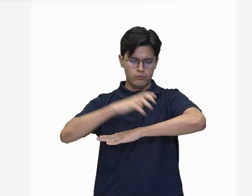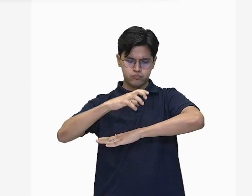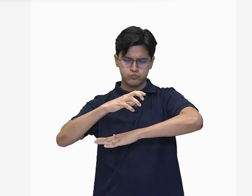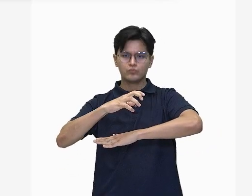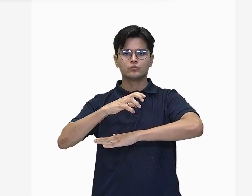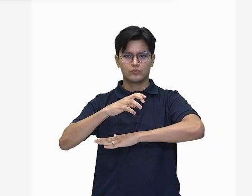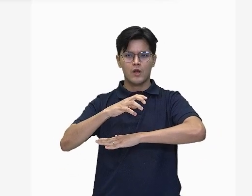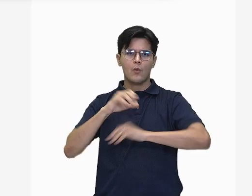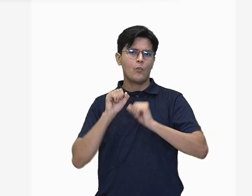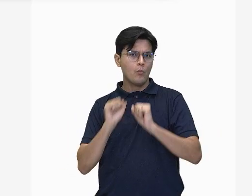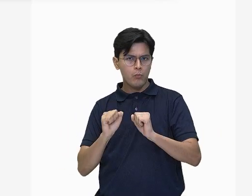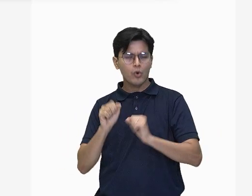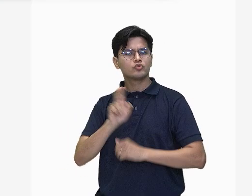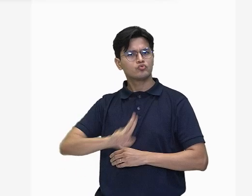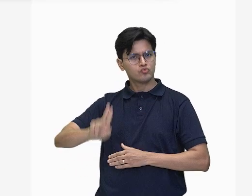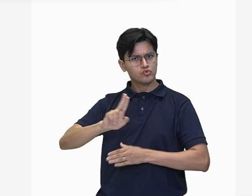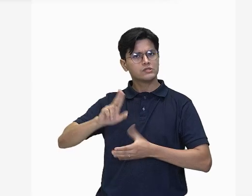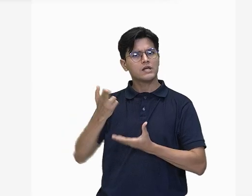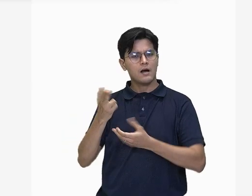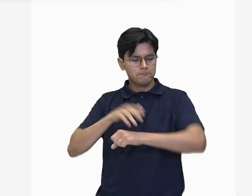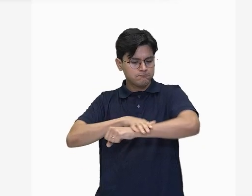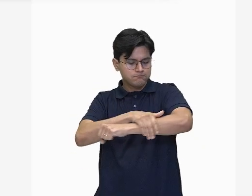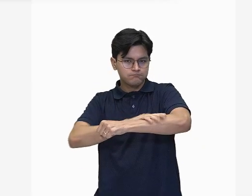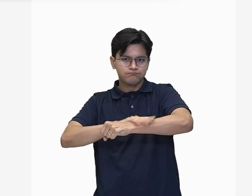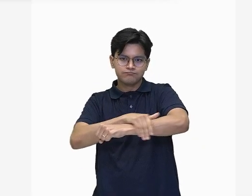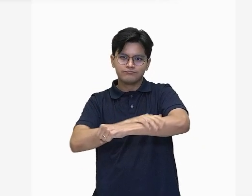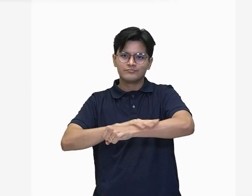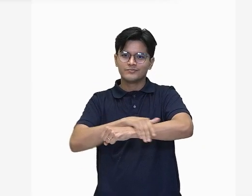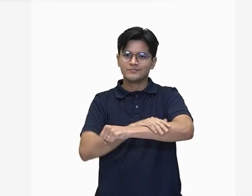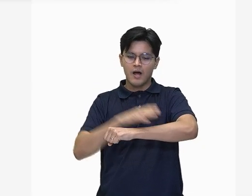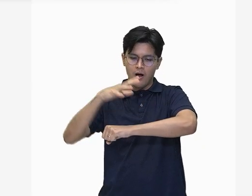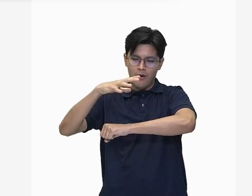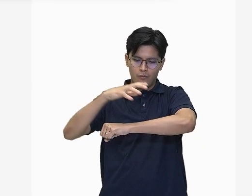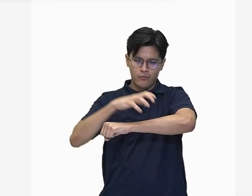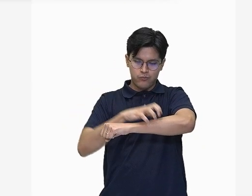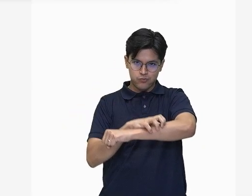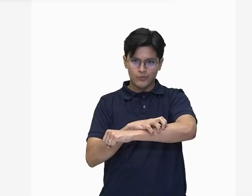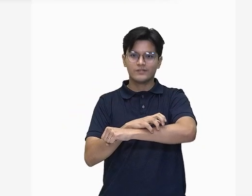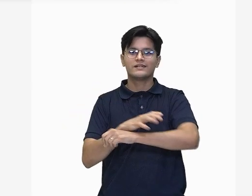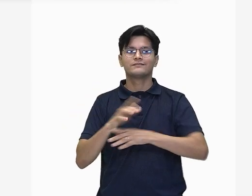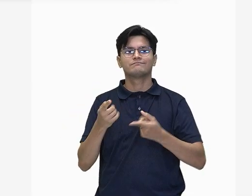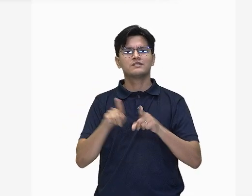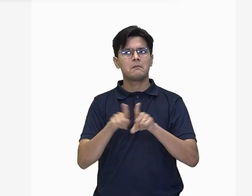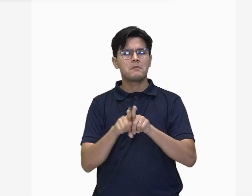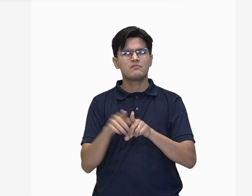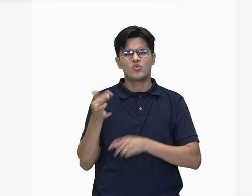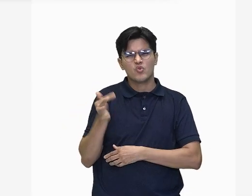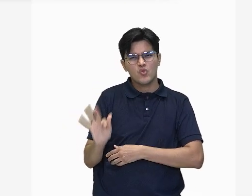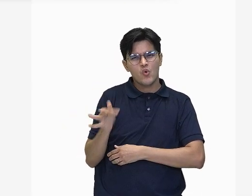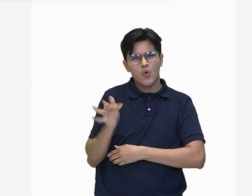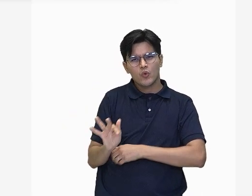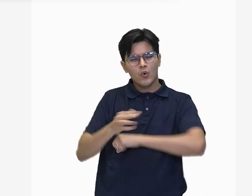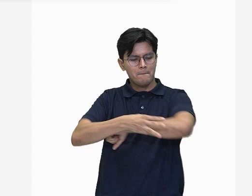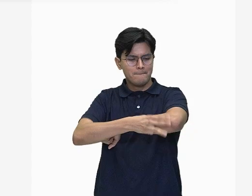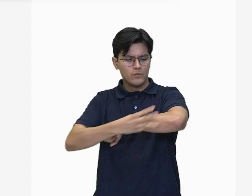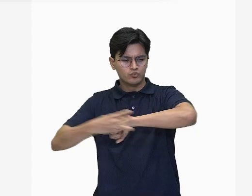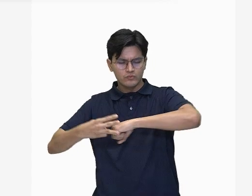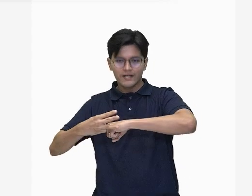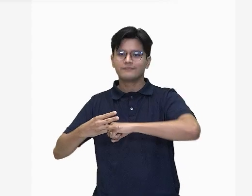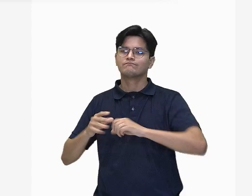né? Usado apenas na pele para contusões, hematomas e dores musculares. Não deve ser